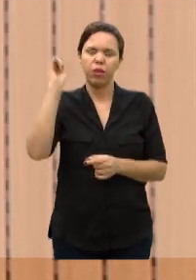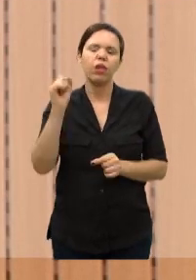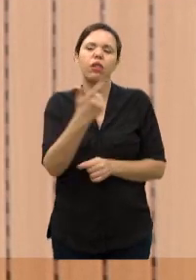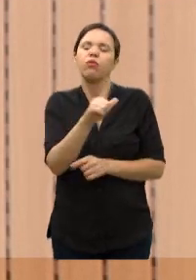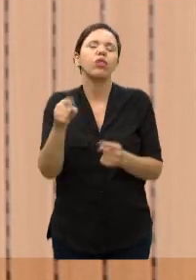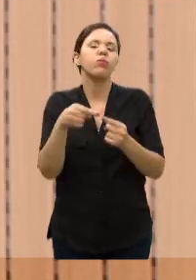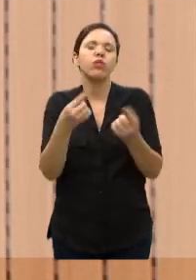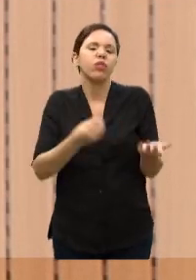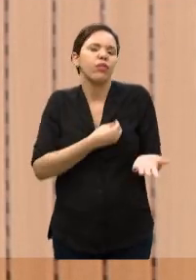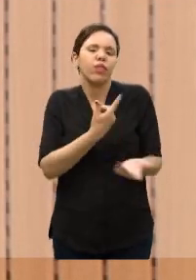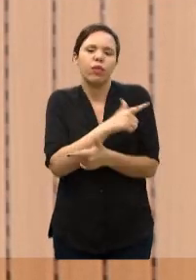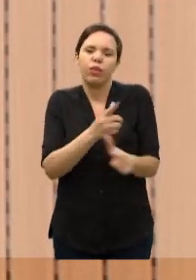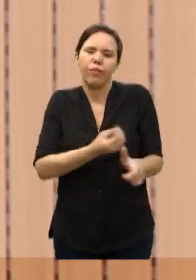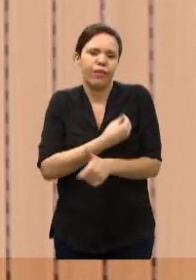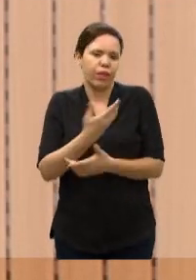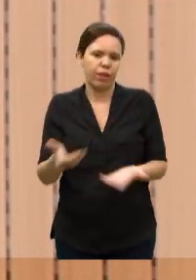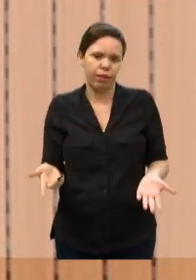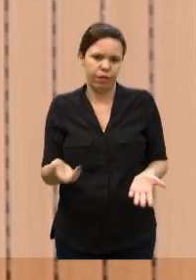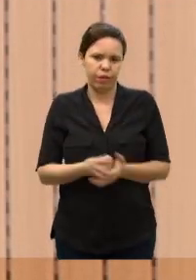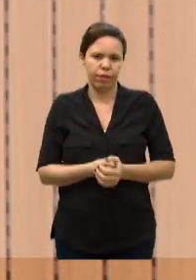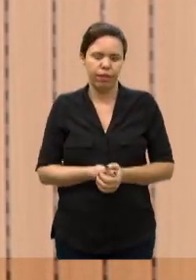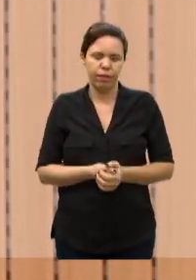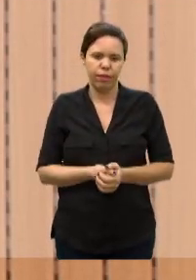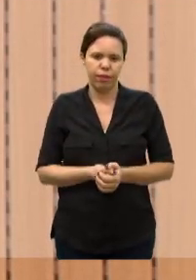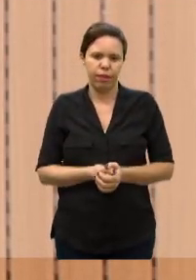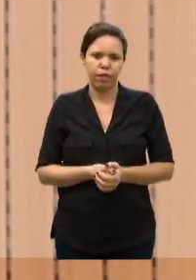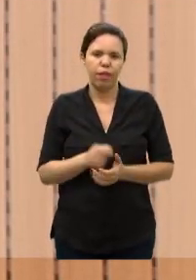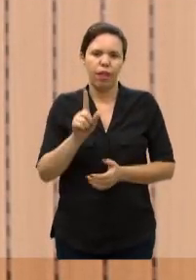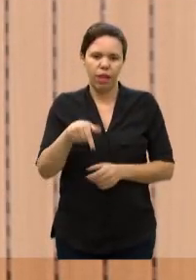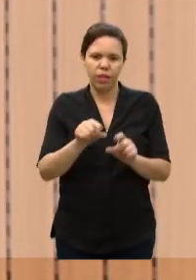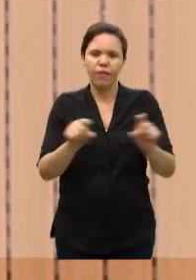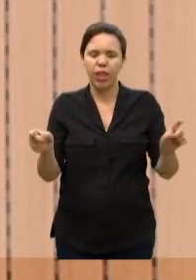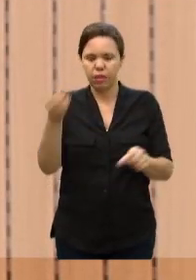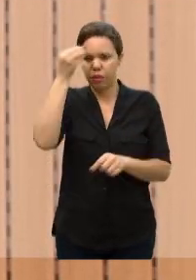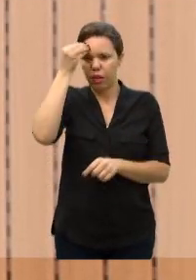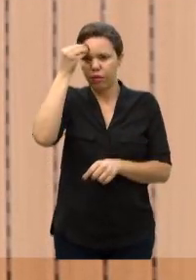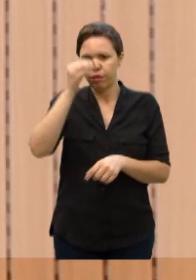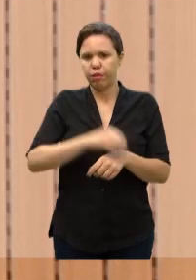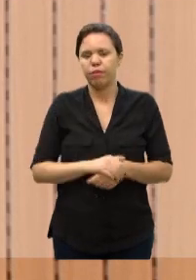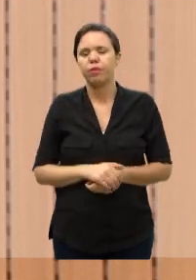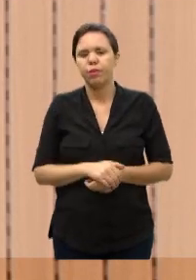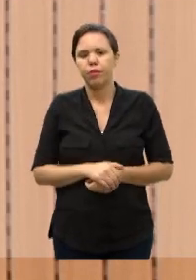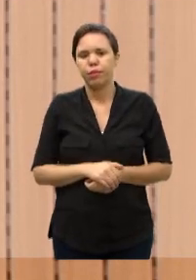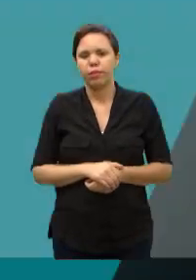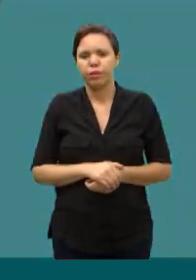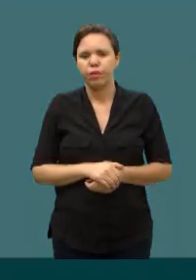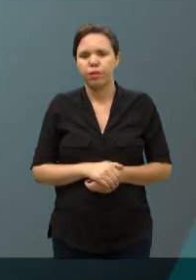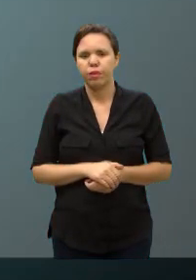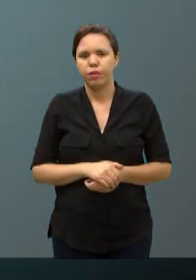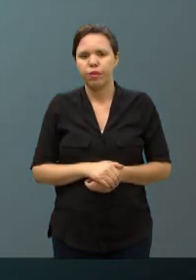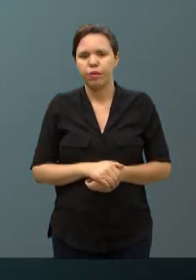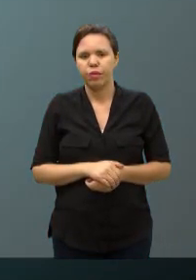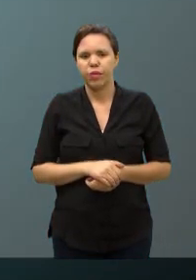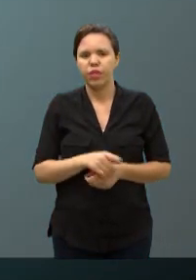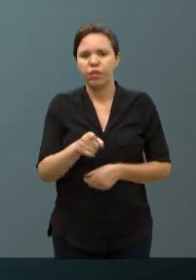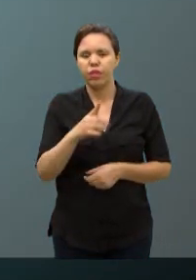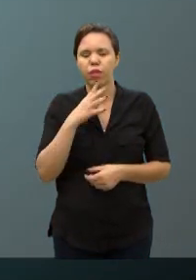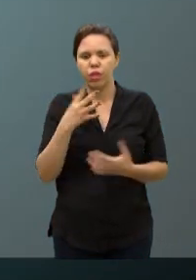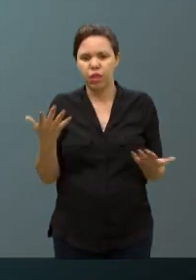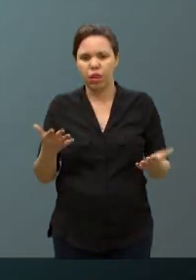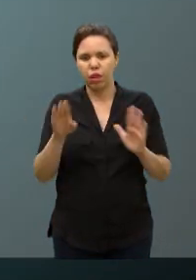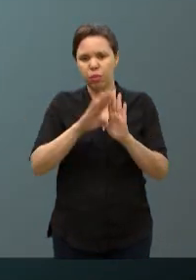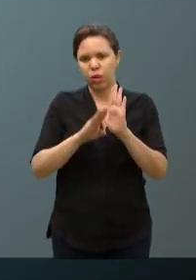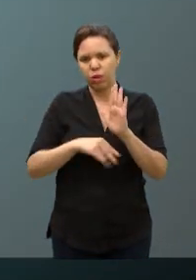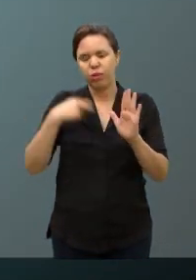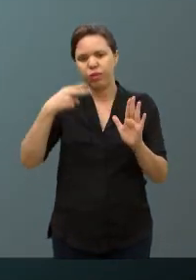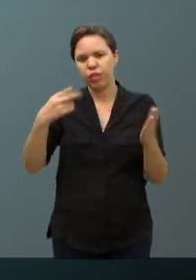não tem objetivo na vida, não tem vida. Então, essa frase me marcou muito. Antes tarde do que nunca. Você conheceu no